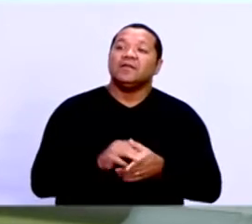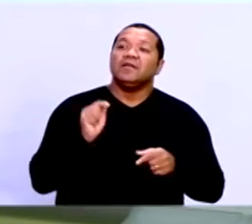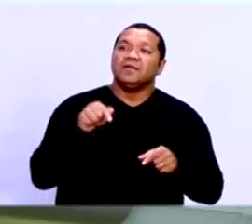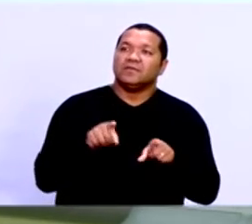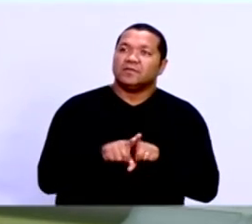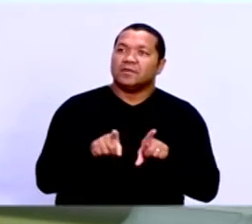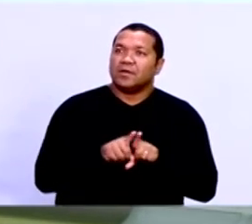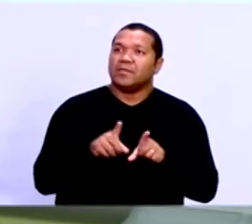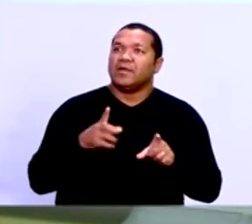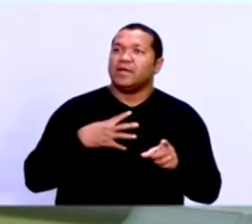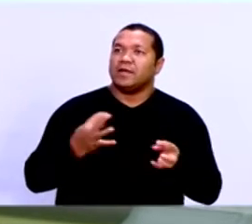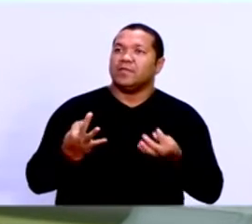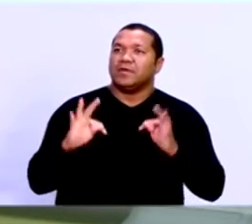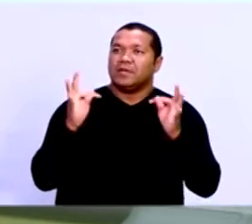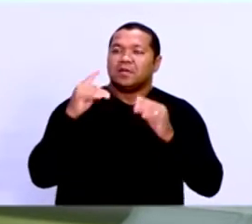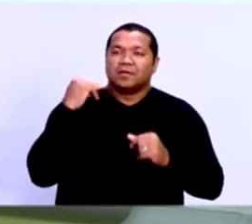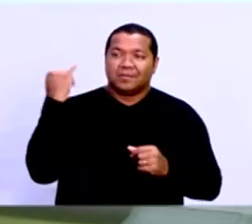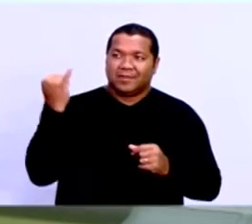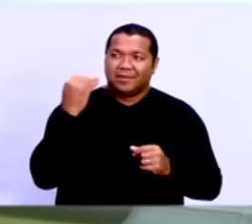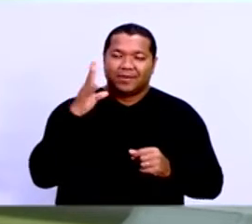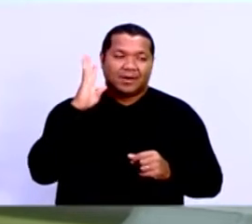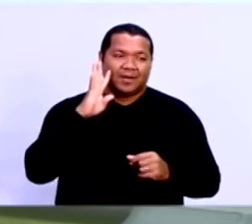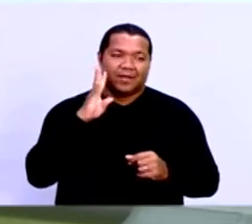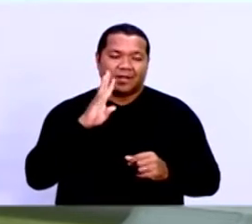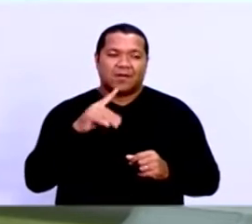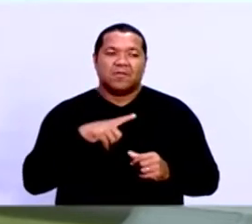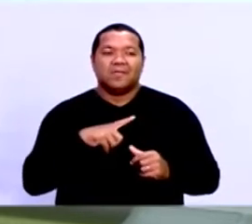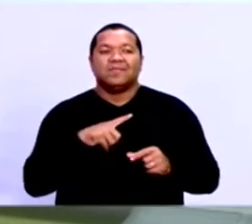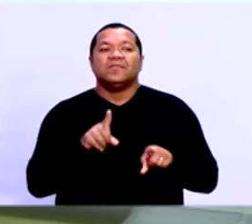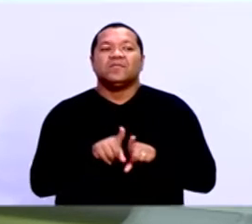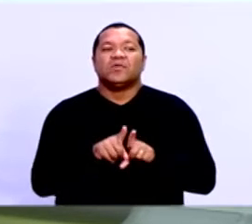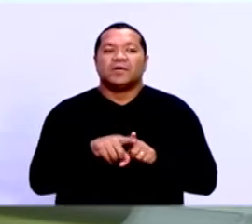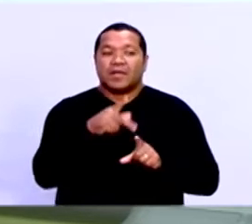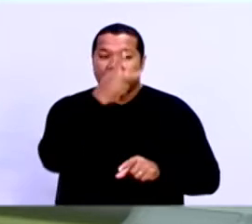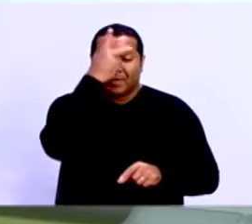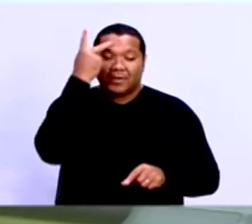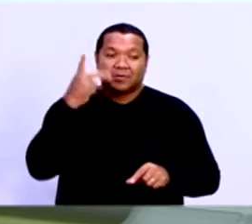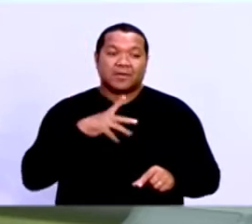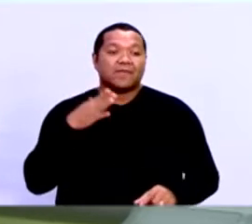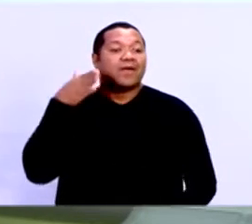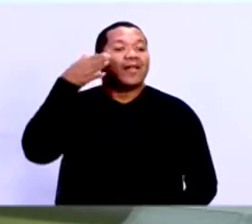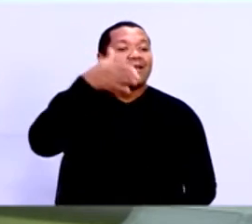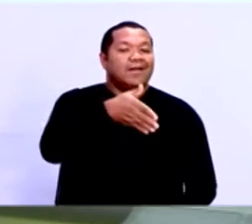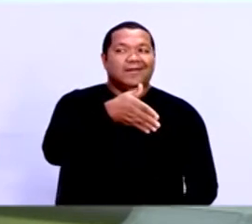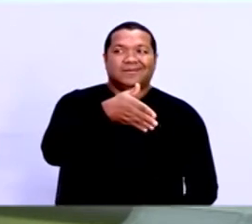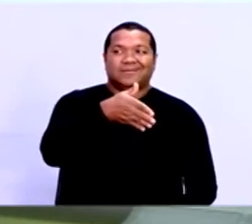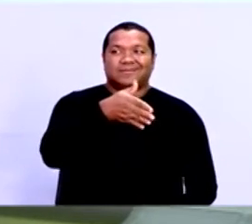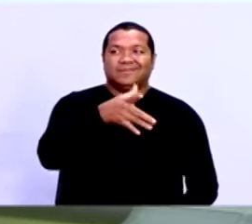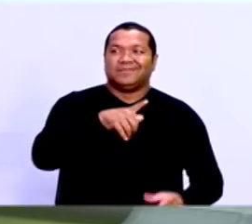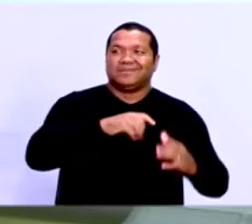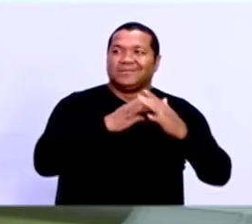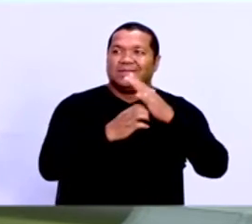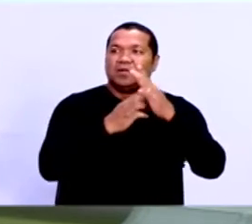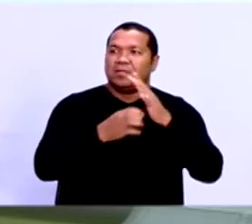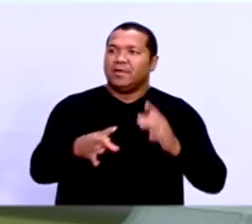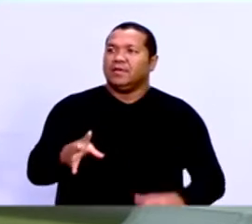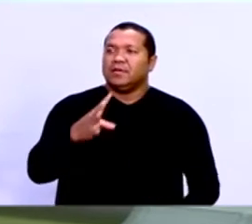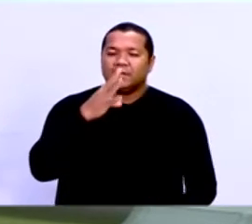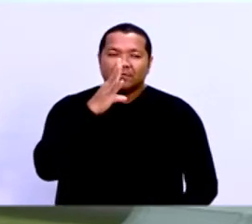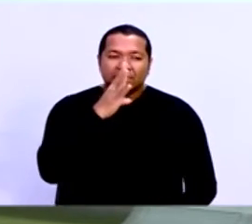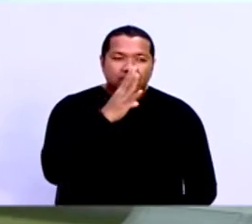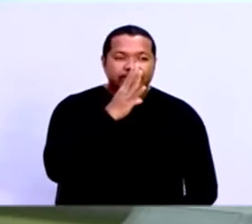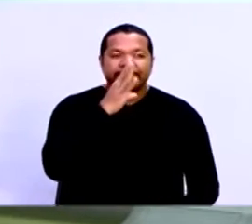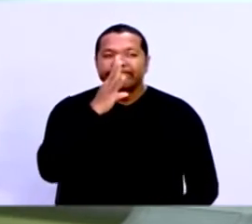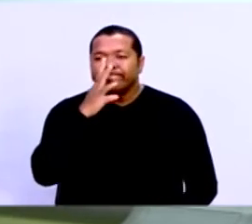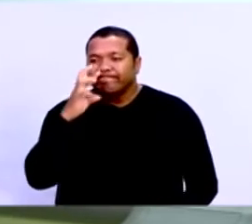uma técnica bem interessante porque o analista o desenvolvedor ele vai lá na empresa e ele olha e